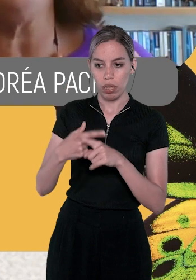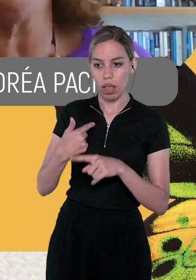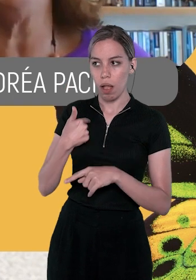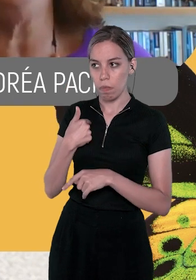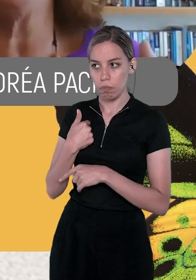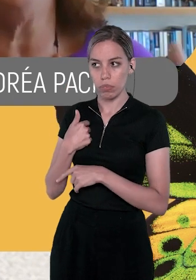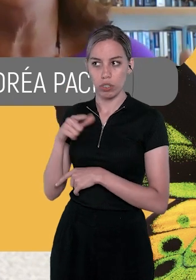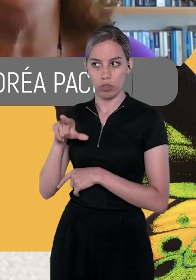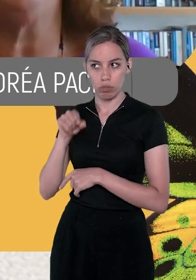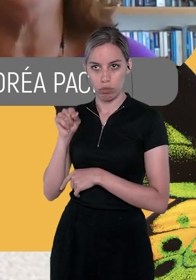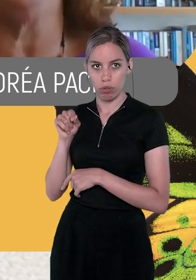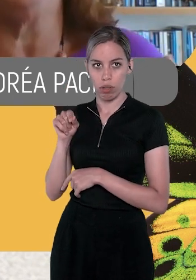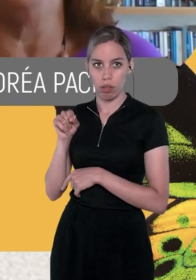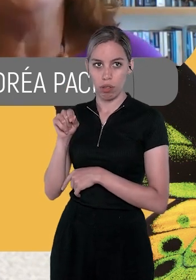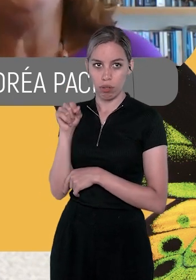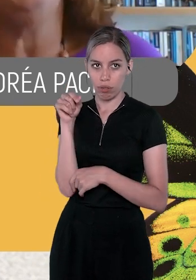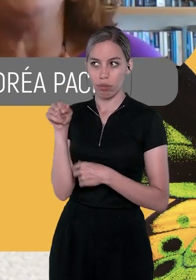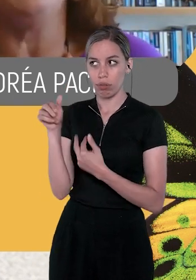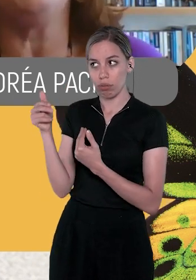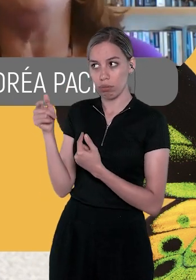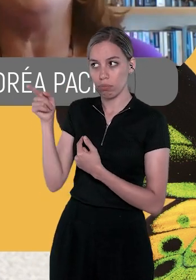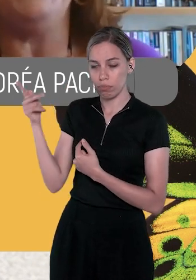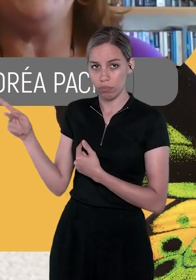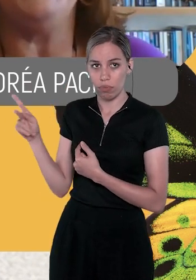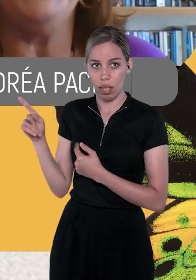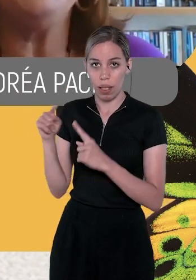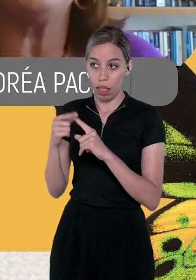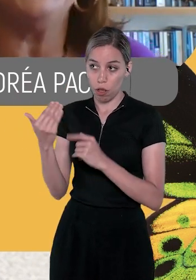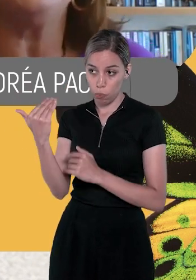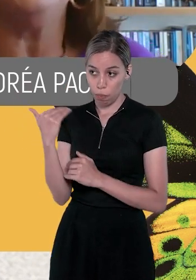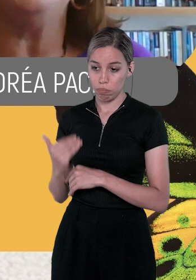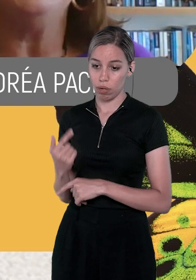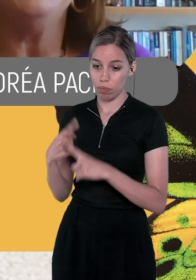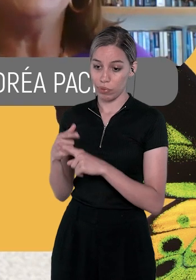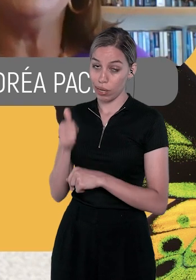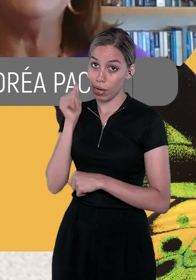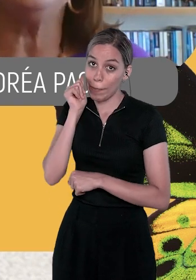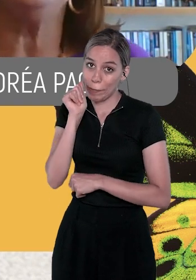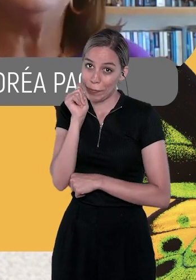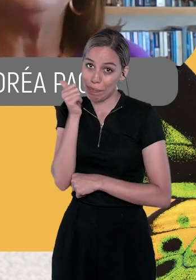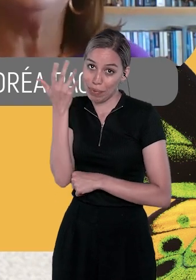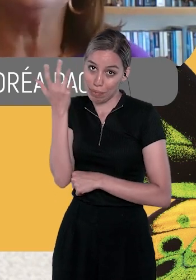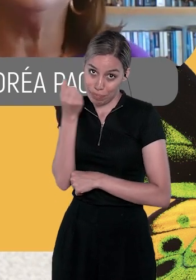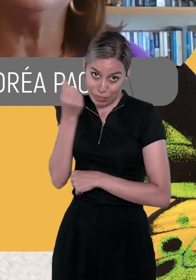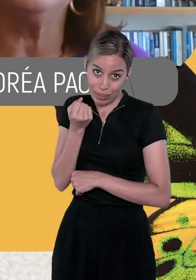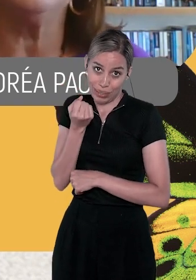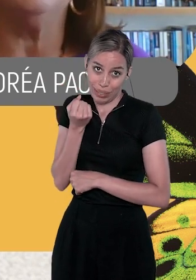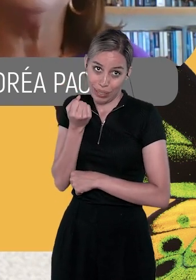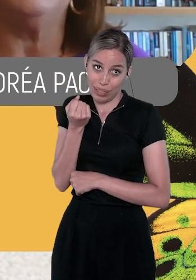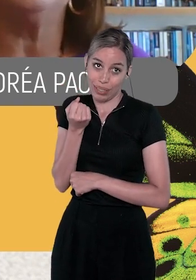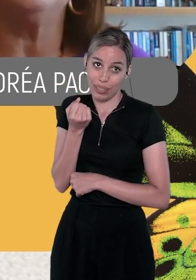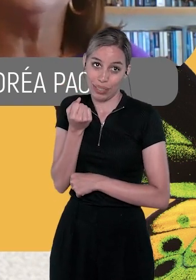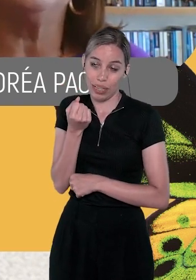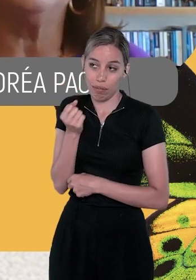um lugar abaixo dele, porque eu sou uma mulher branca, mas eu também enxergo desse lugar essa